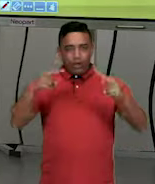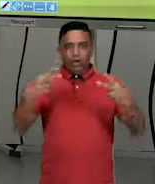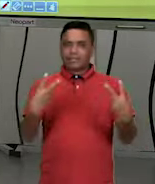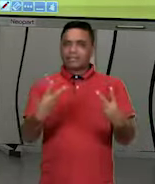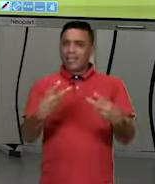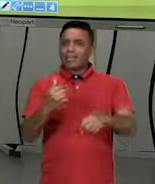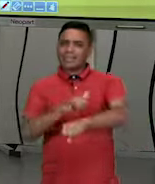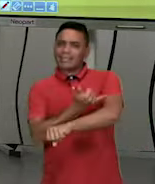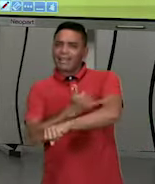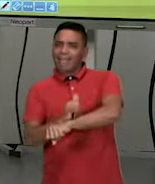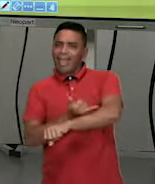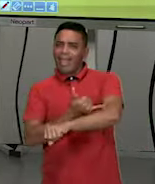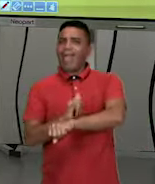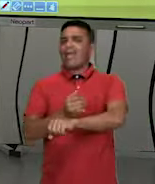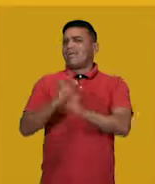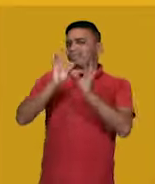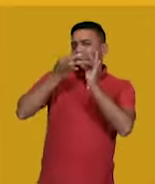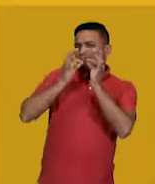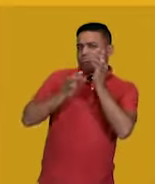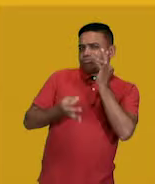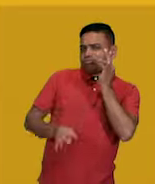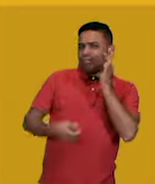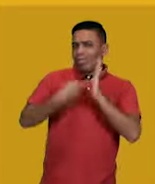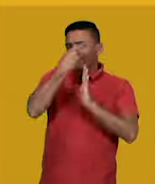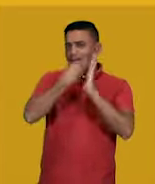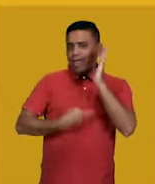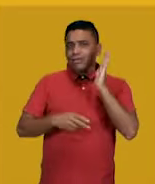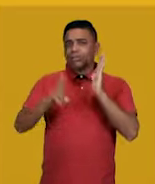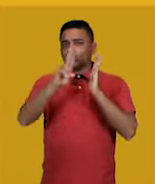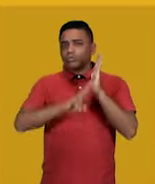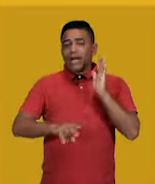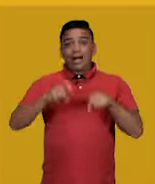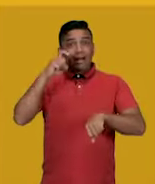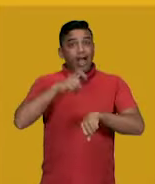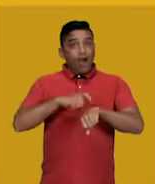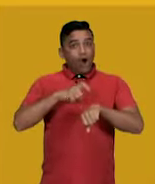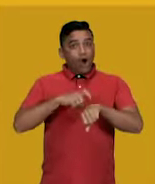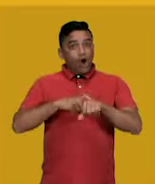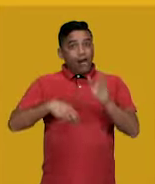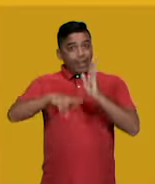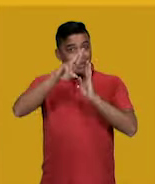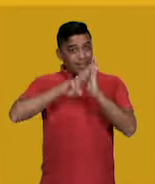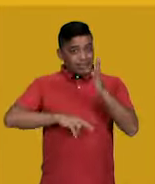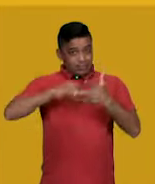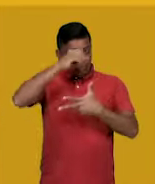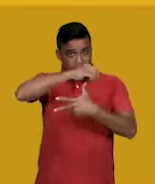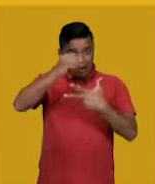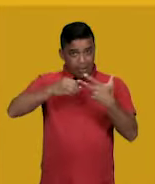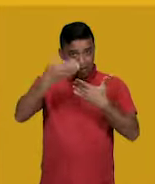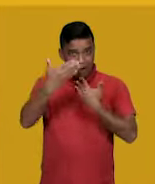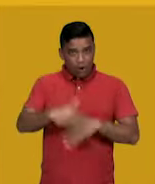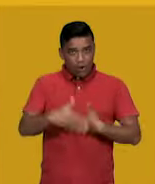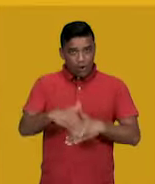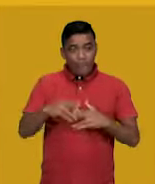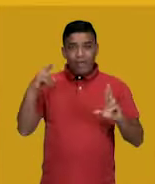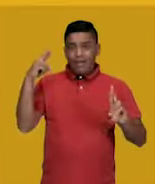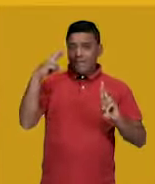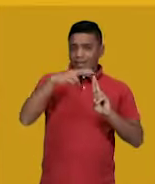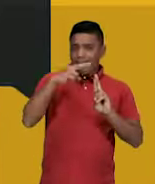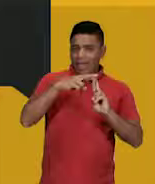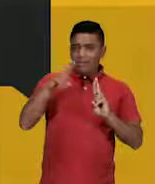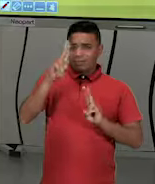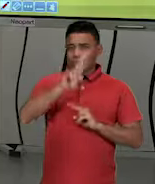algumas estratégias argumentativas que podemos utilizar na redação do Enem. Aqui está a referência que eu